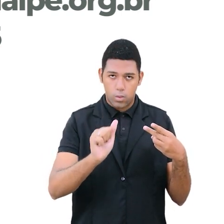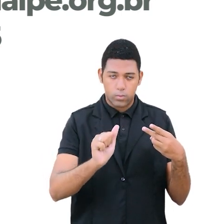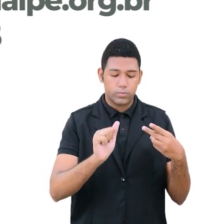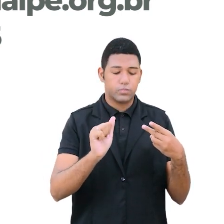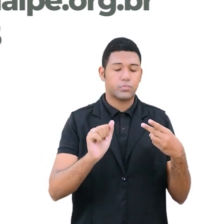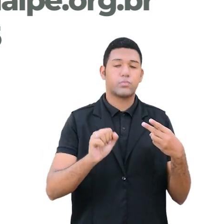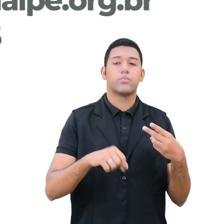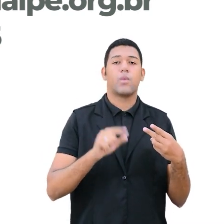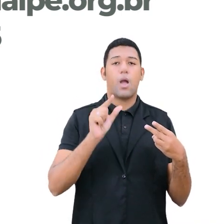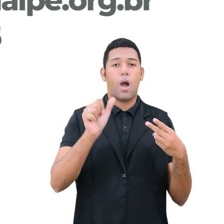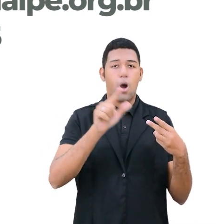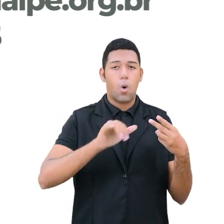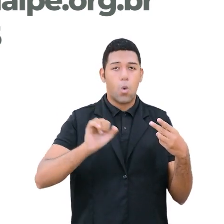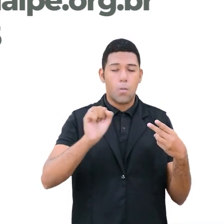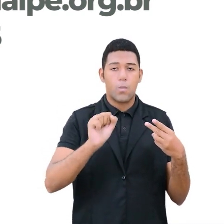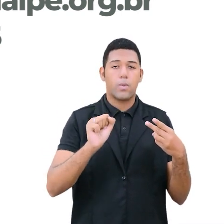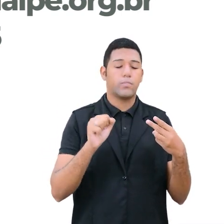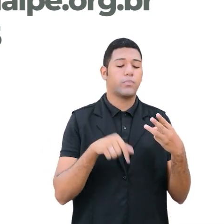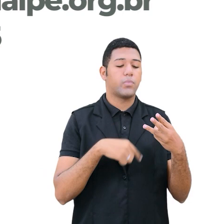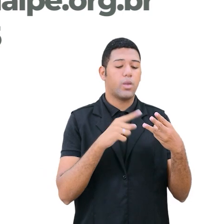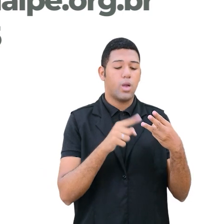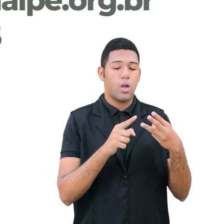contribua@yagallp.org.br celular